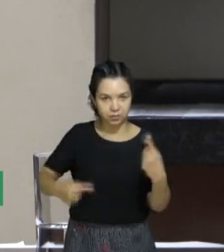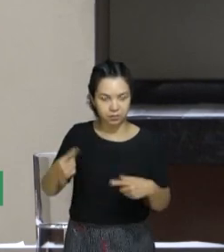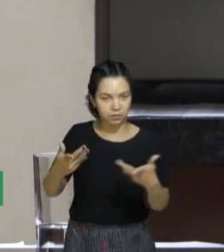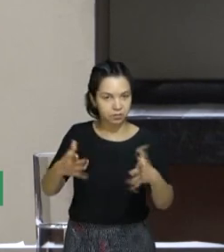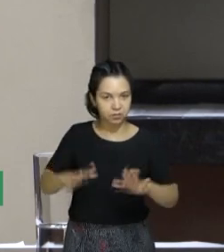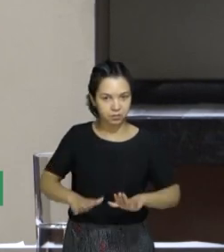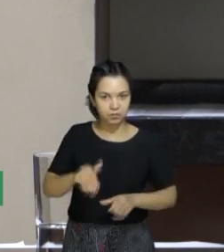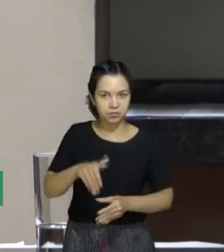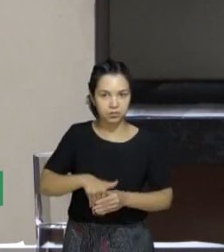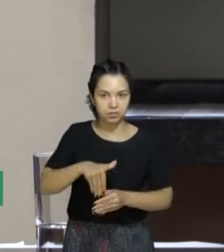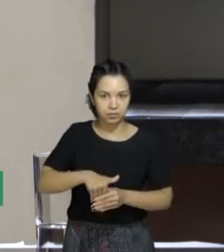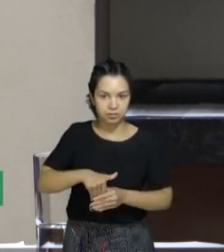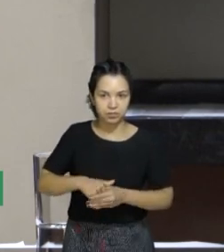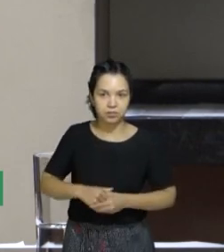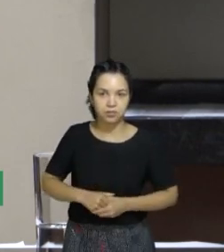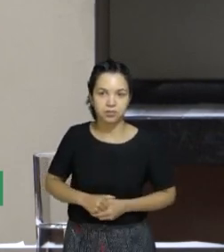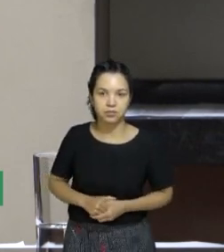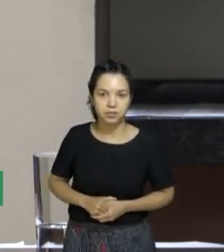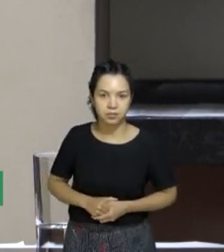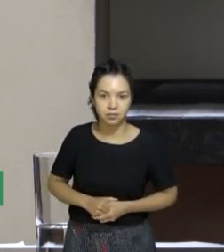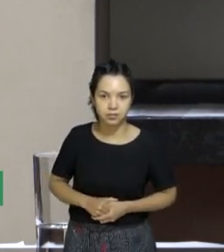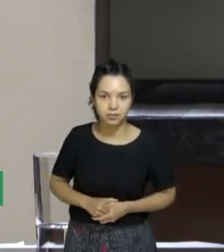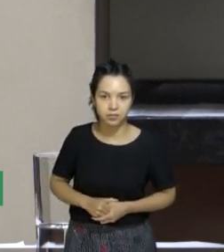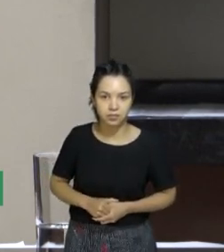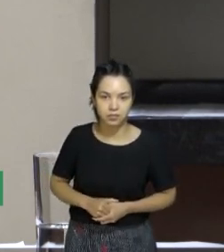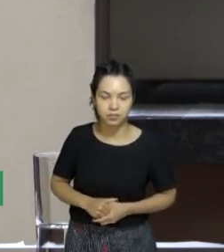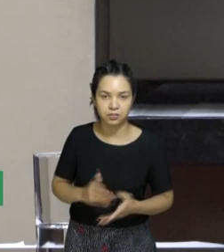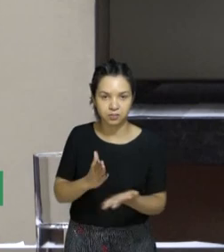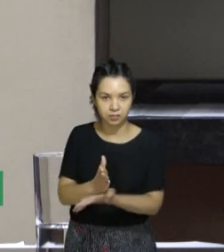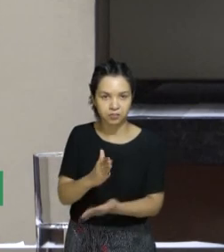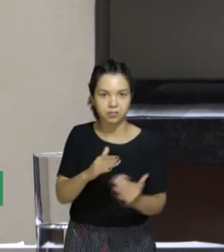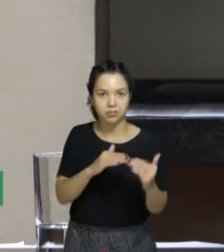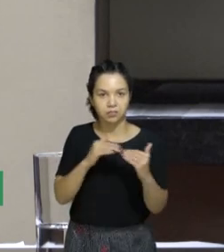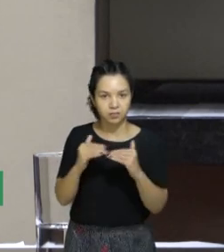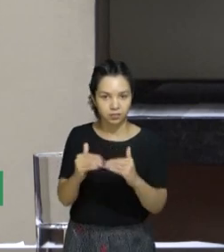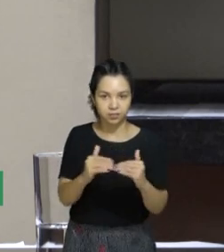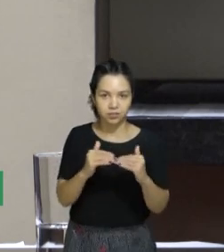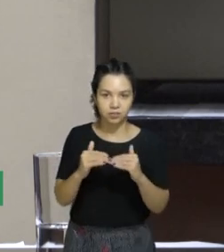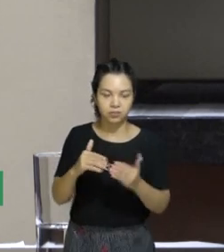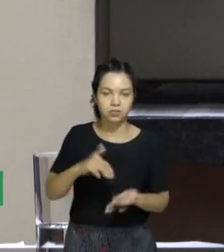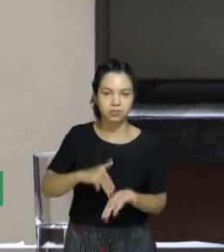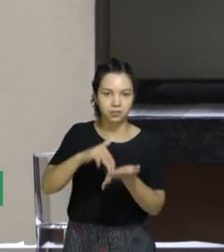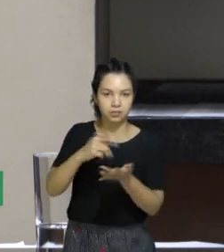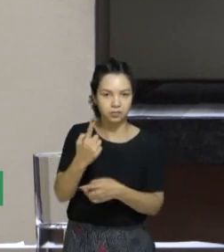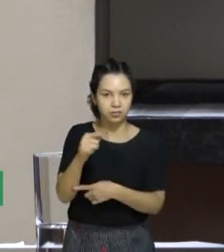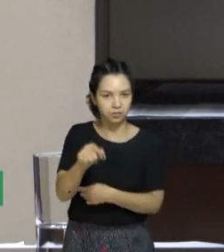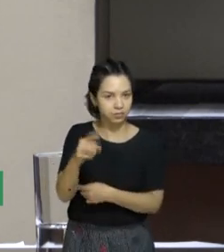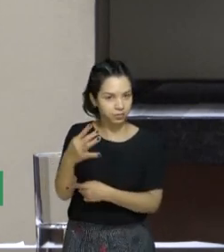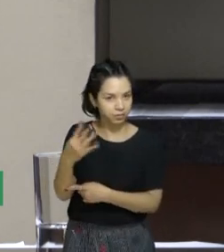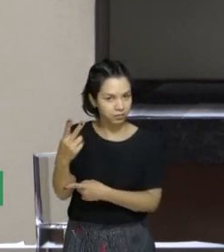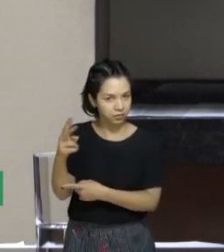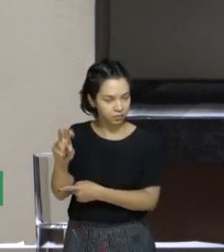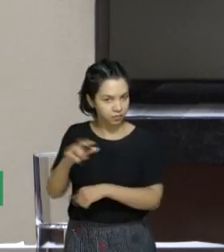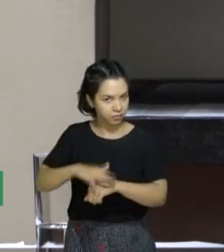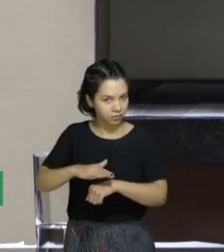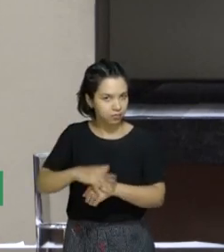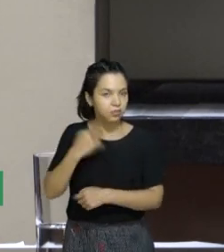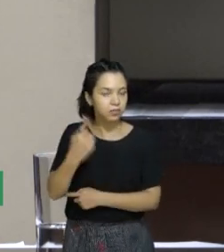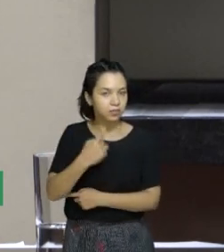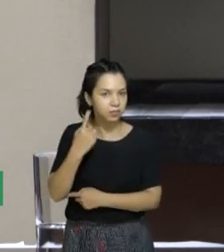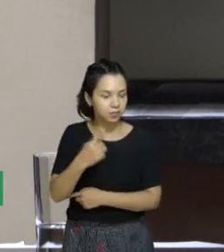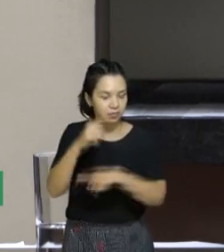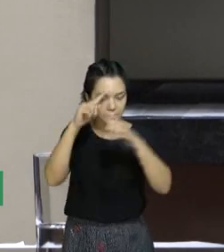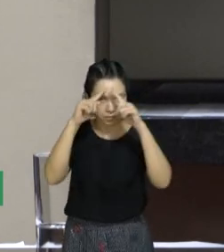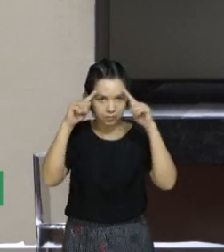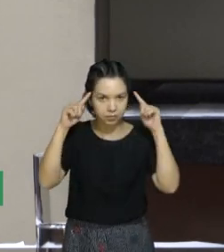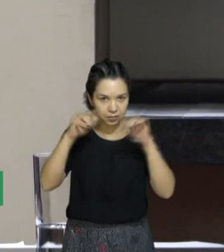em votação. Deputados que aprovam, permaneçam como se encontram. Aprovado por unanimidade. Moção 1426, autor deputado Neudi